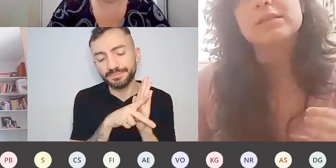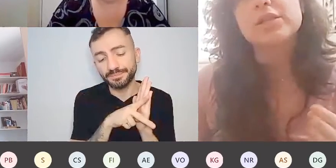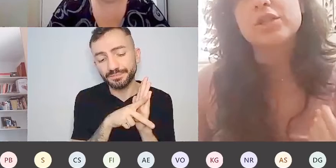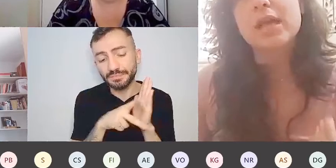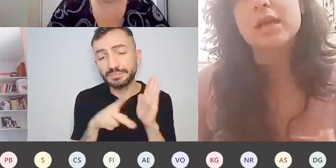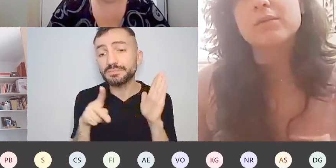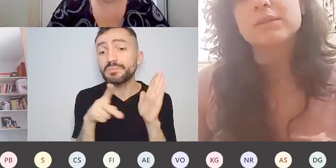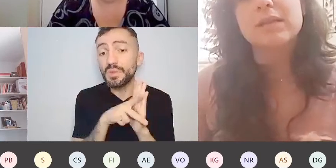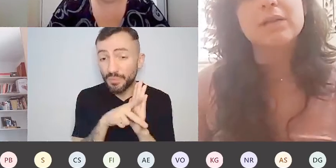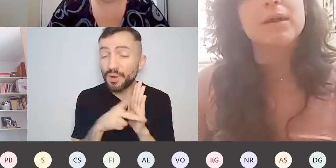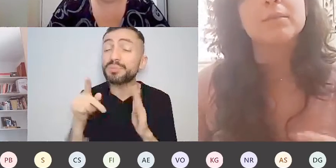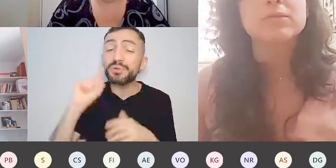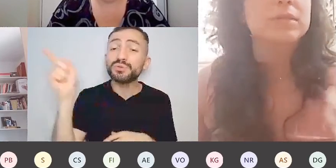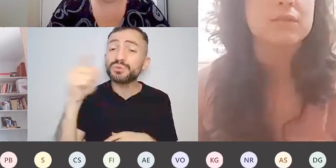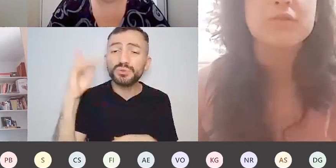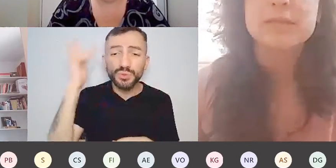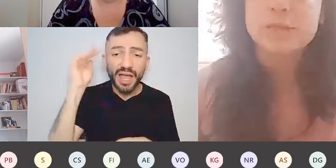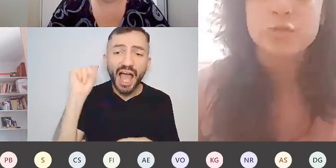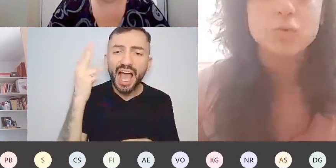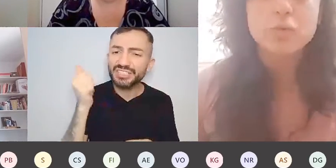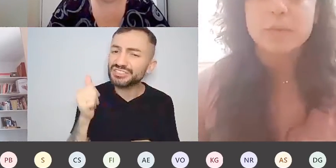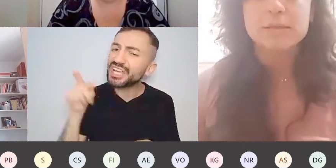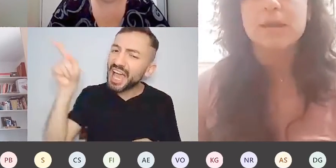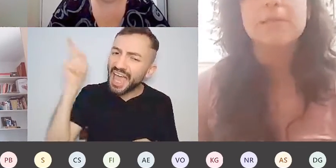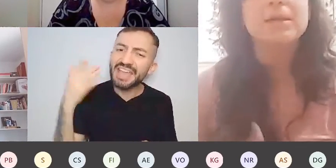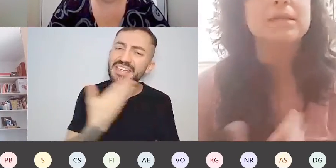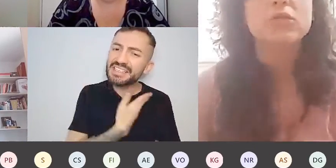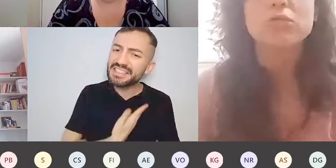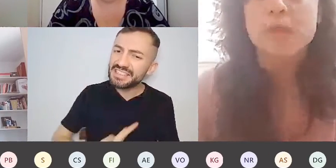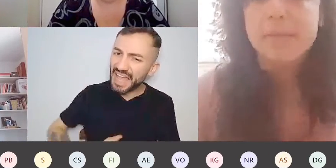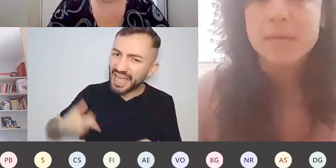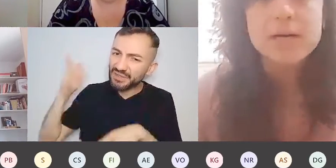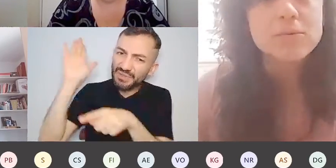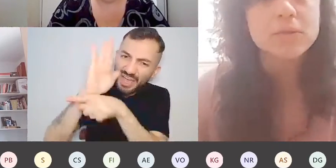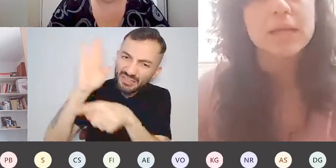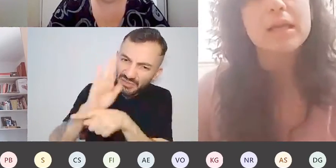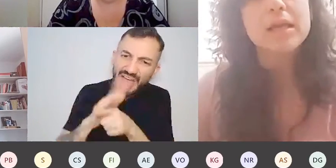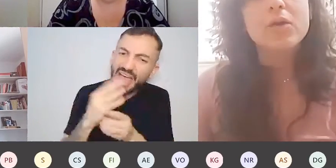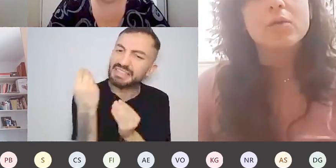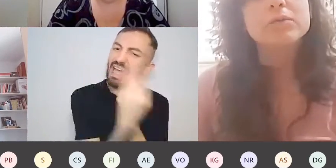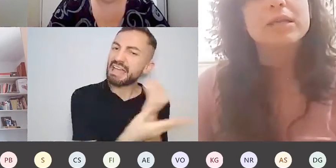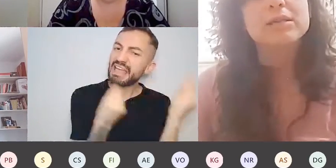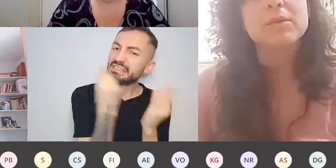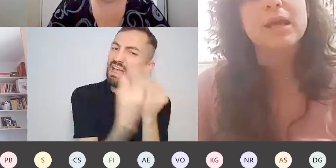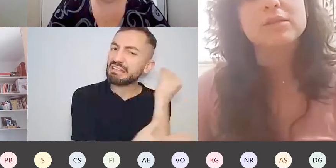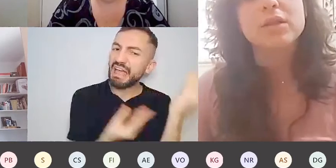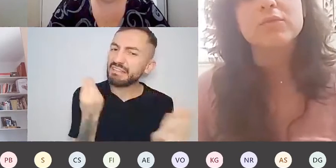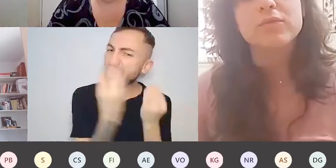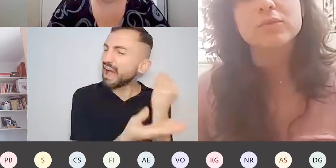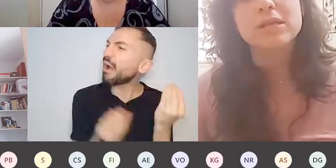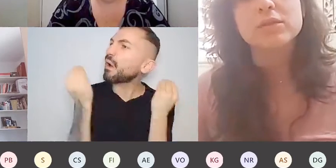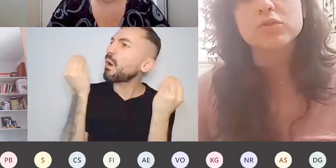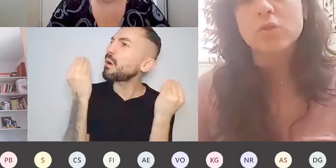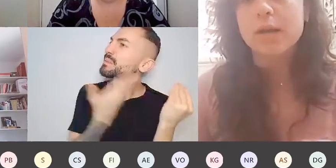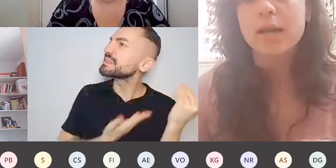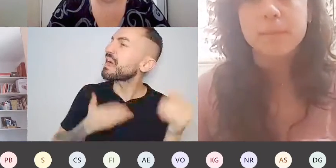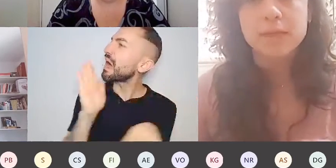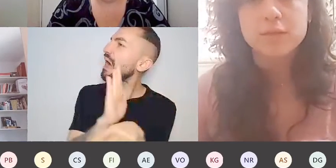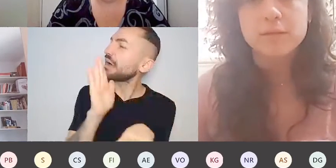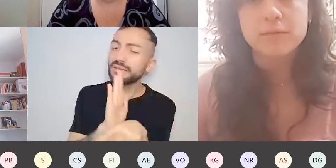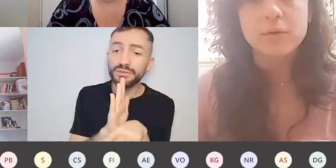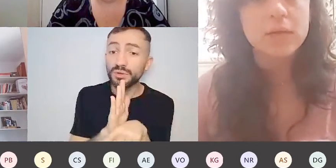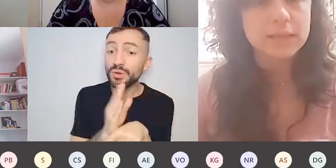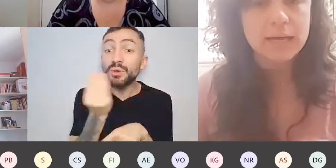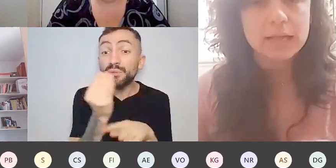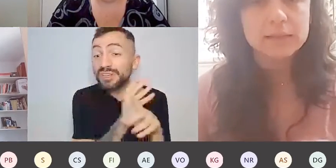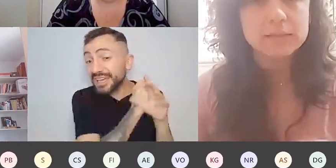que muitas vezes enxerga o Estado, mas vocês vão fazer de tudo para essa mulher, mas é tudo na mão, né? Como se essas mulheres já não fossem